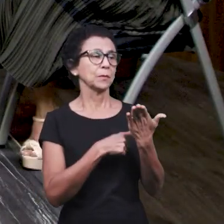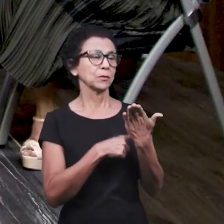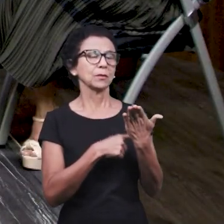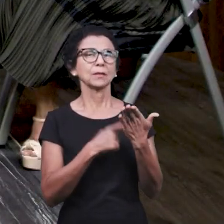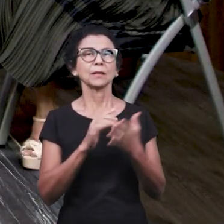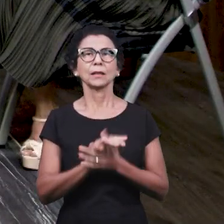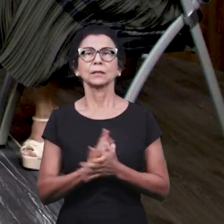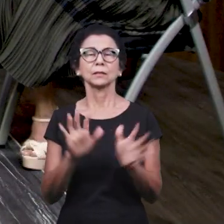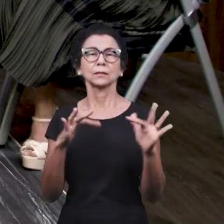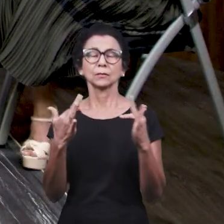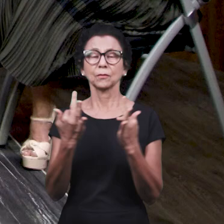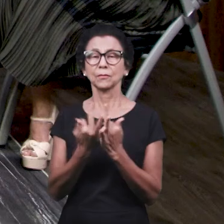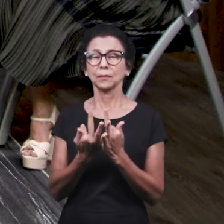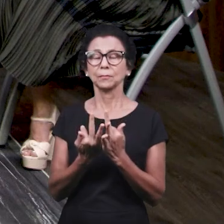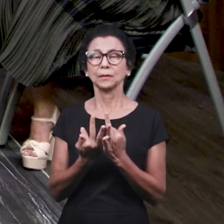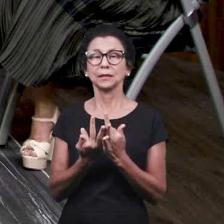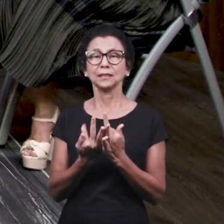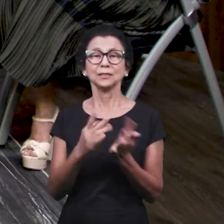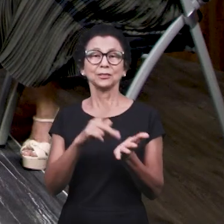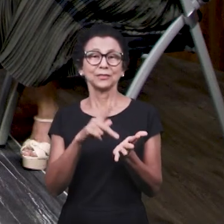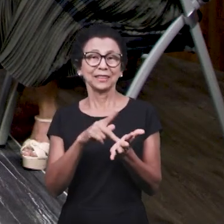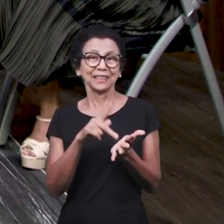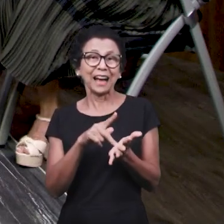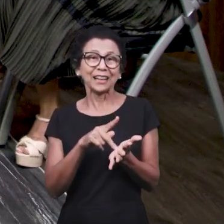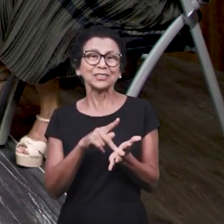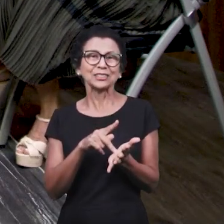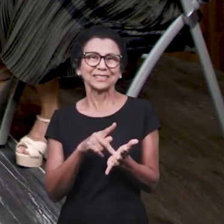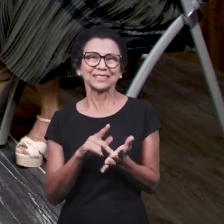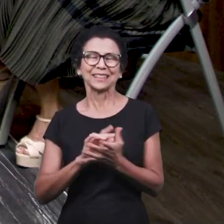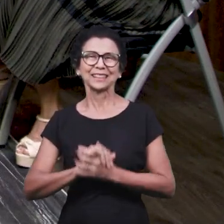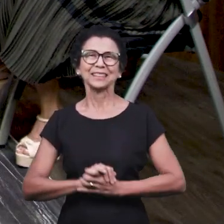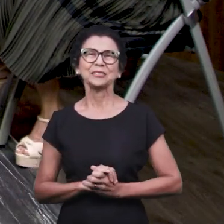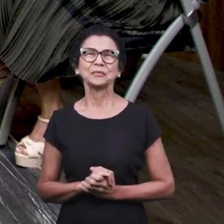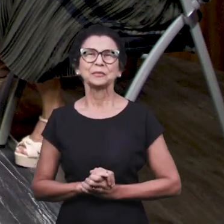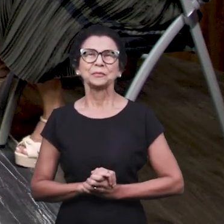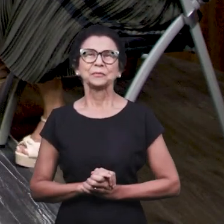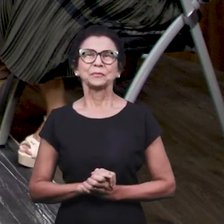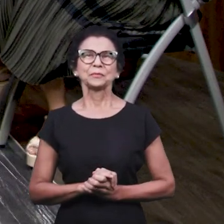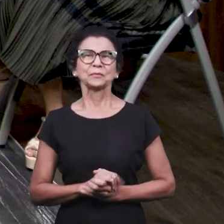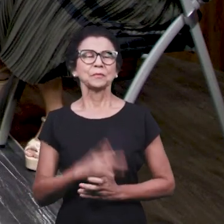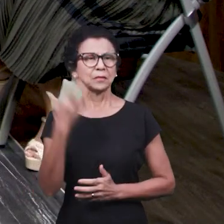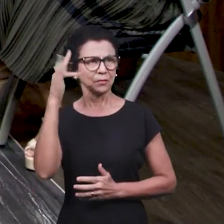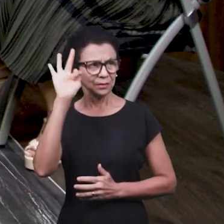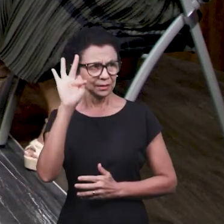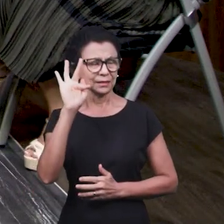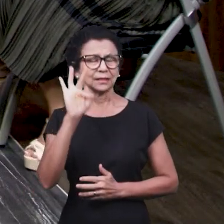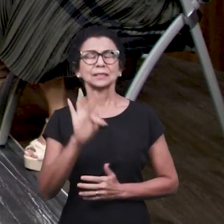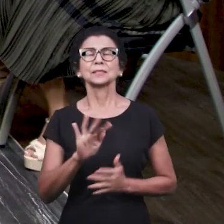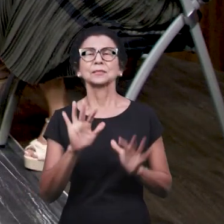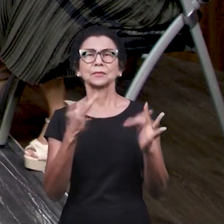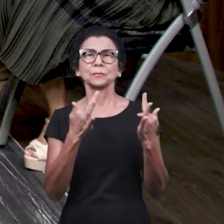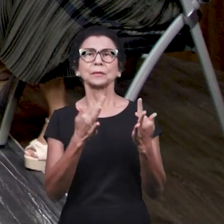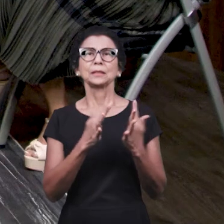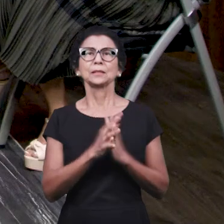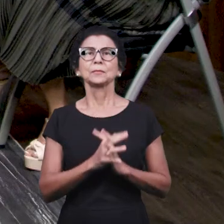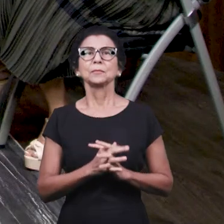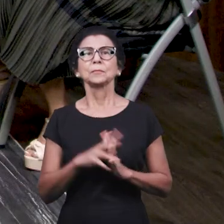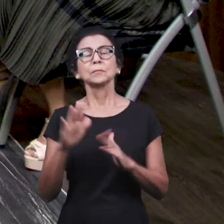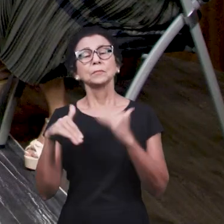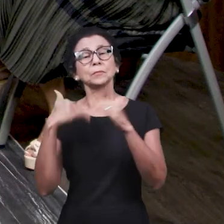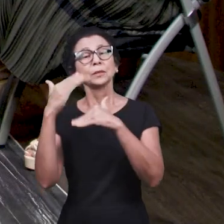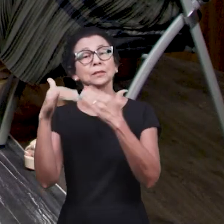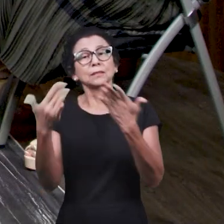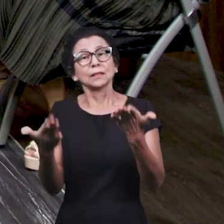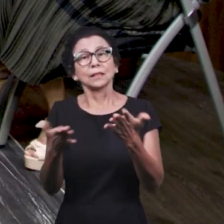realmente, assim, uma família que eu ganhei de verdade. Pessoas do Rotary, isso fora minhas famílias francesas, assim. Mas é um processo que, claro, a